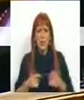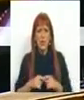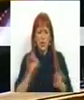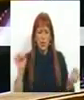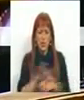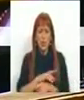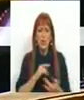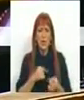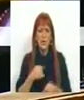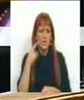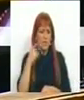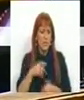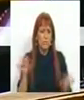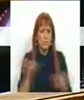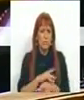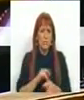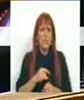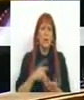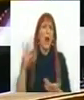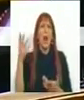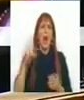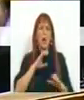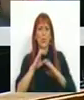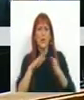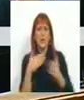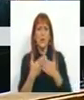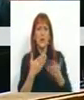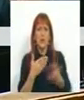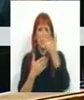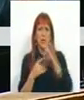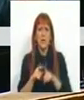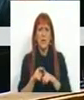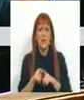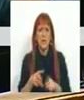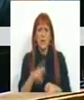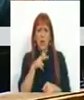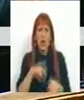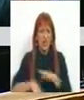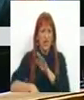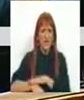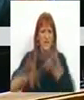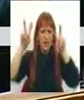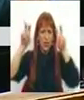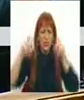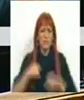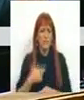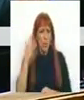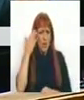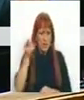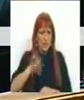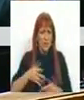jornal Observador, que é considerado, enfim, o arauto comunicacional da tenebrosa direita, pelos